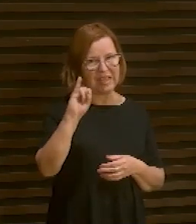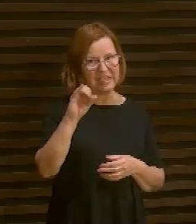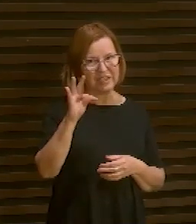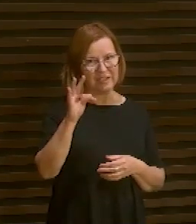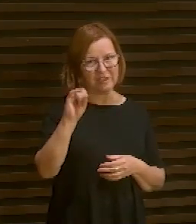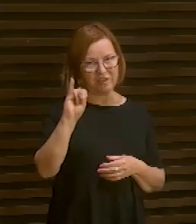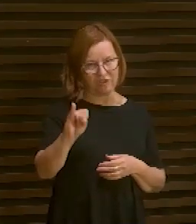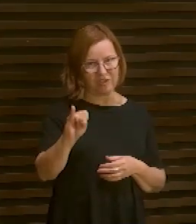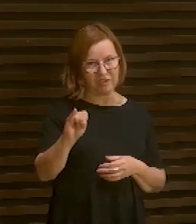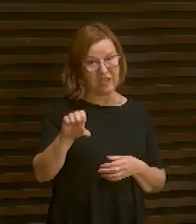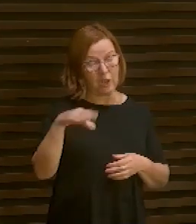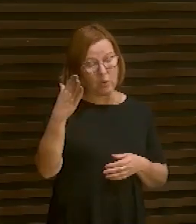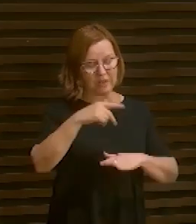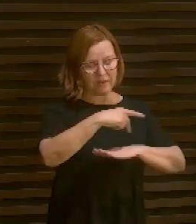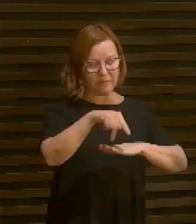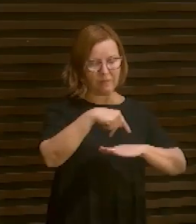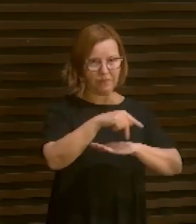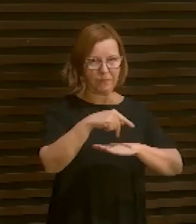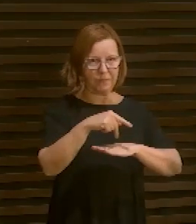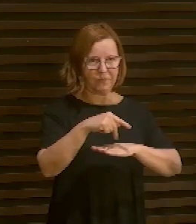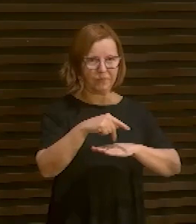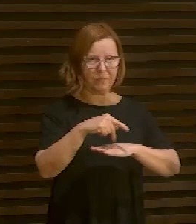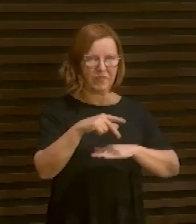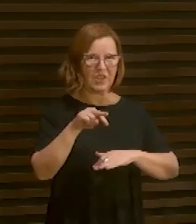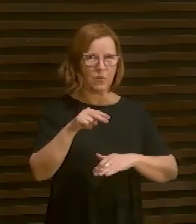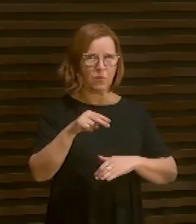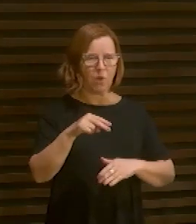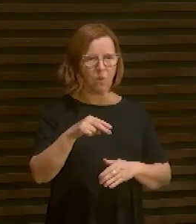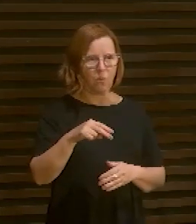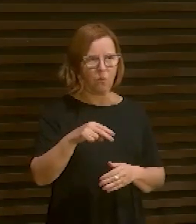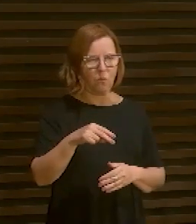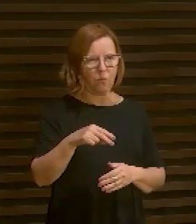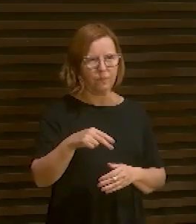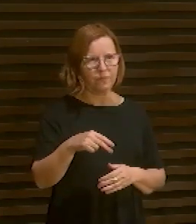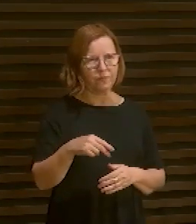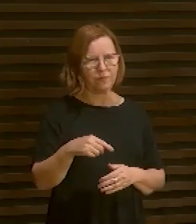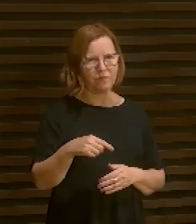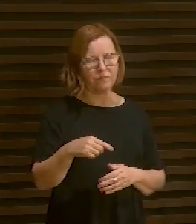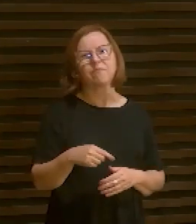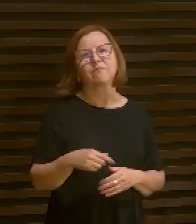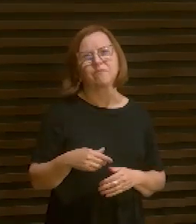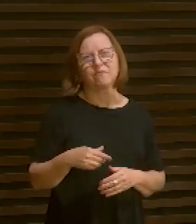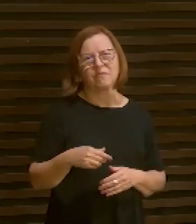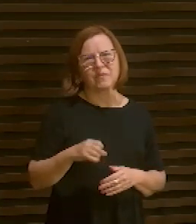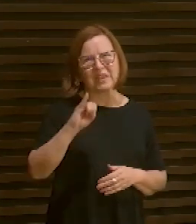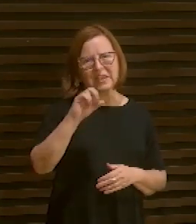Acontece nos países como Índia, os